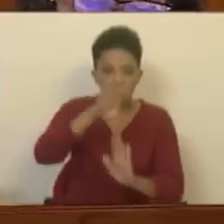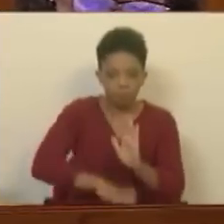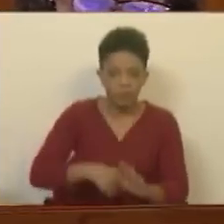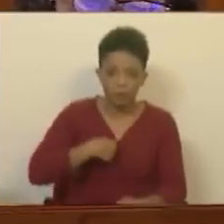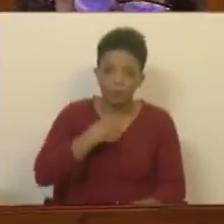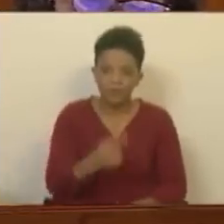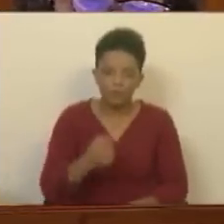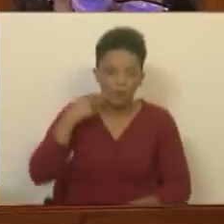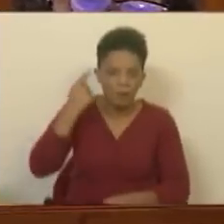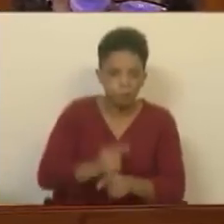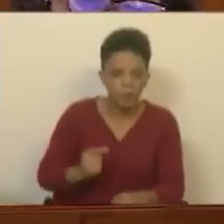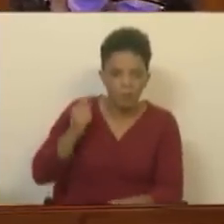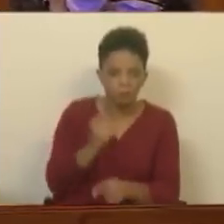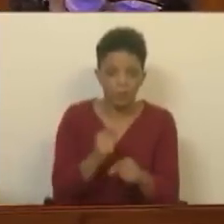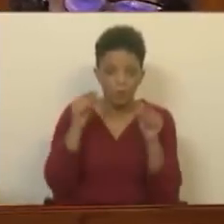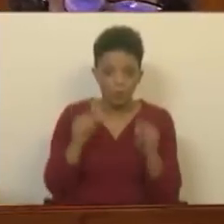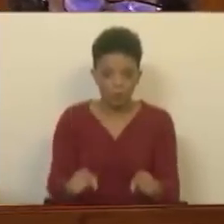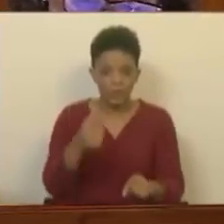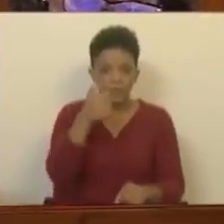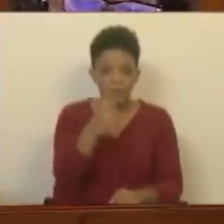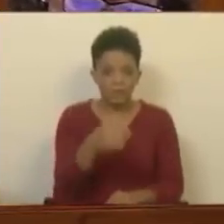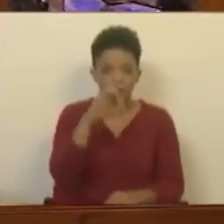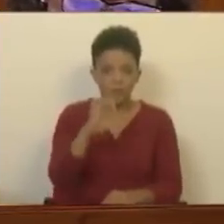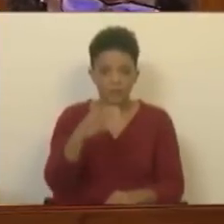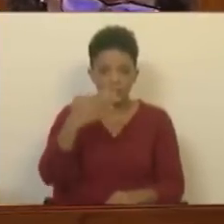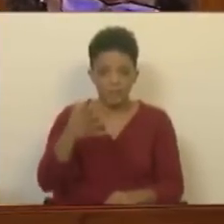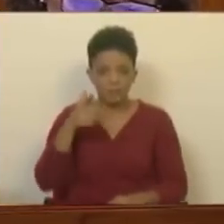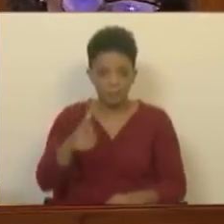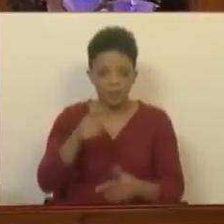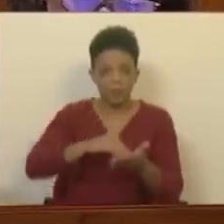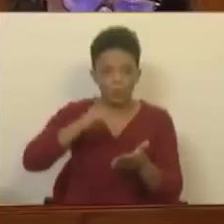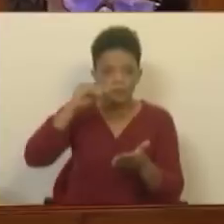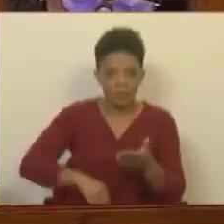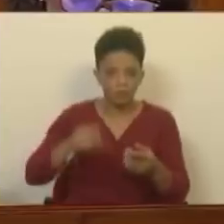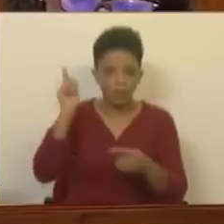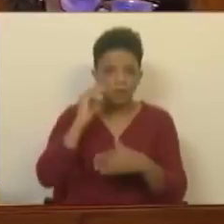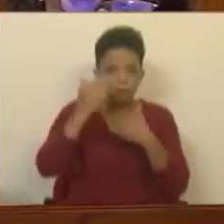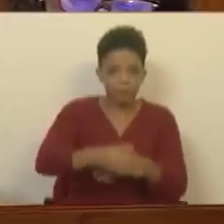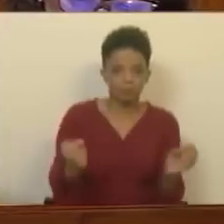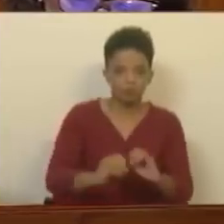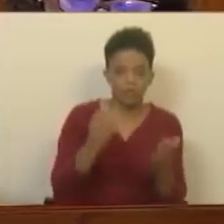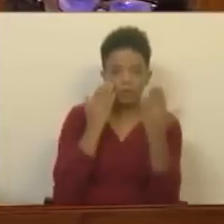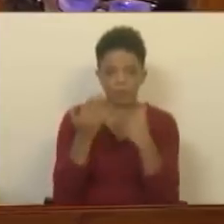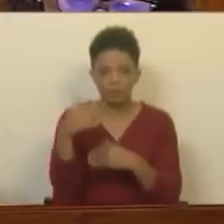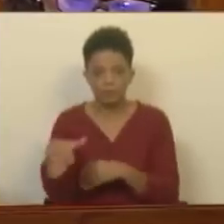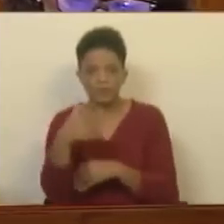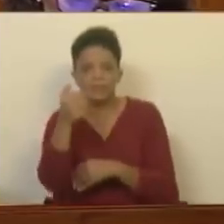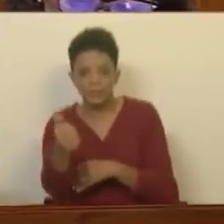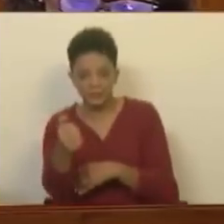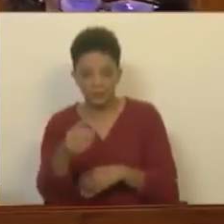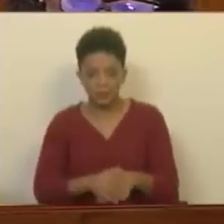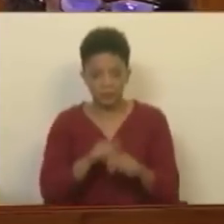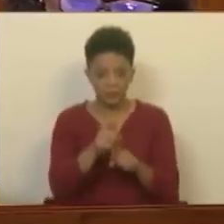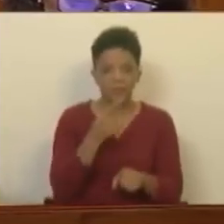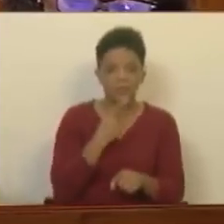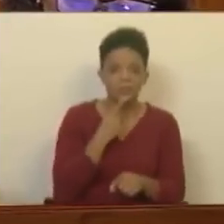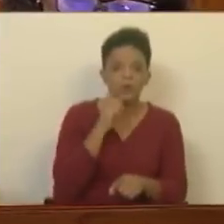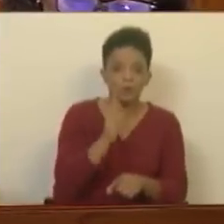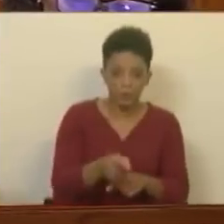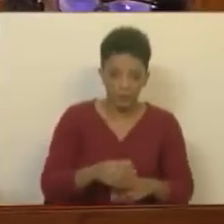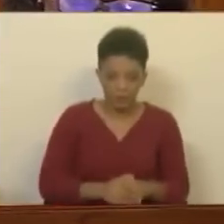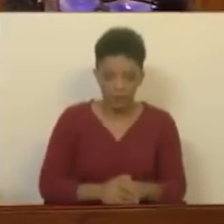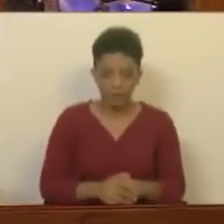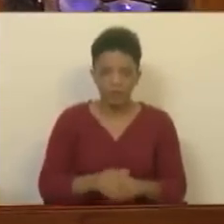eu insisto em dizer que eu já há mais de 587.000 contratos sem termo do que havia em 2015 e significa que